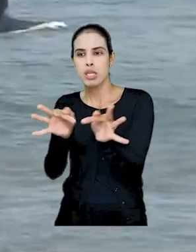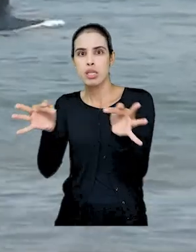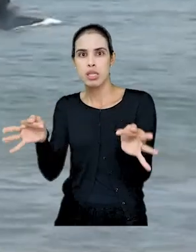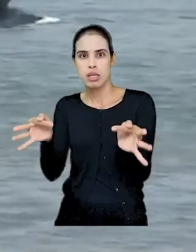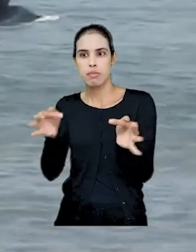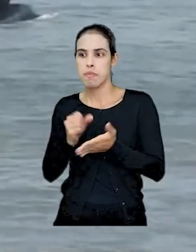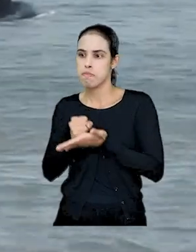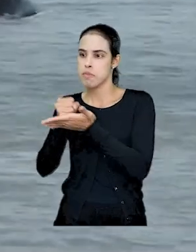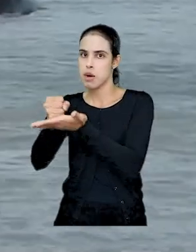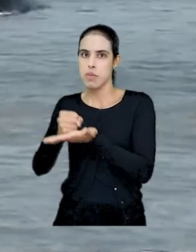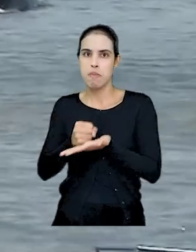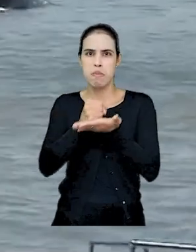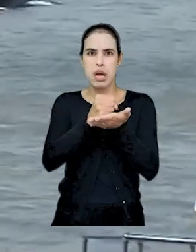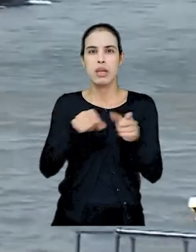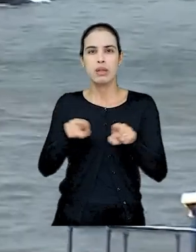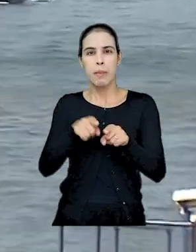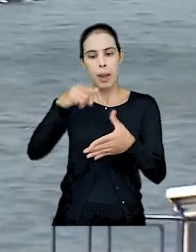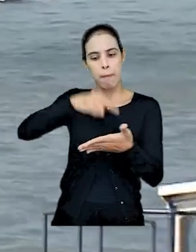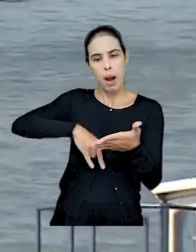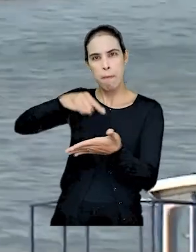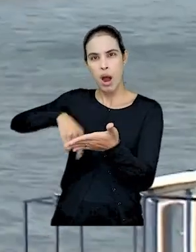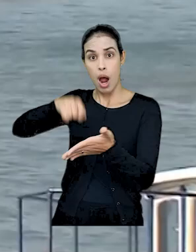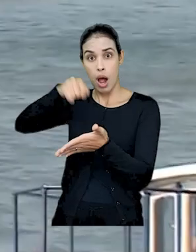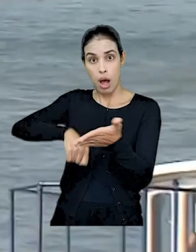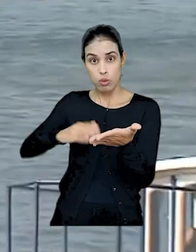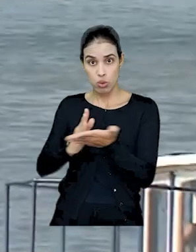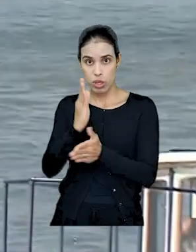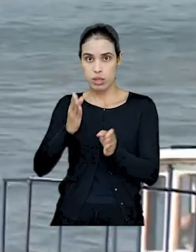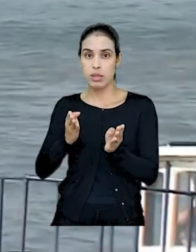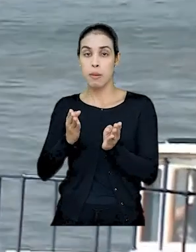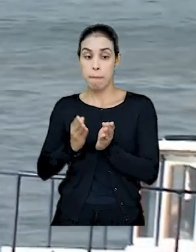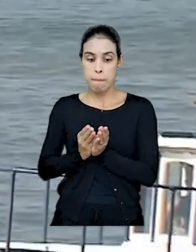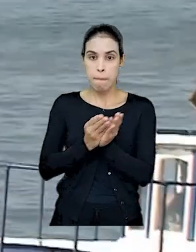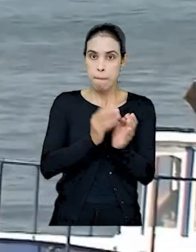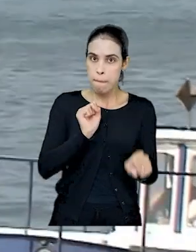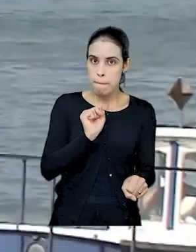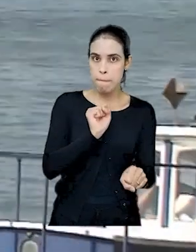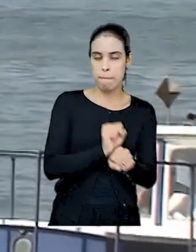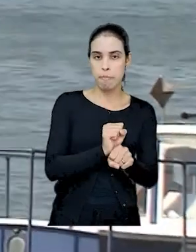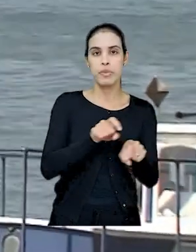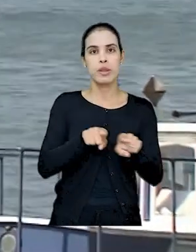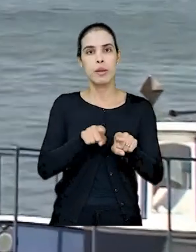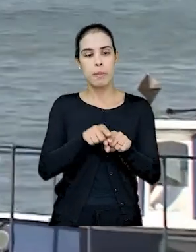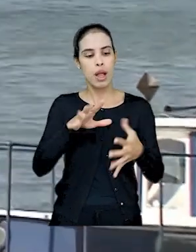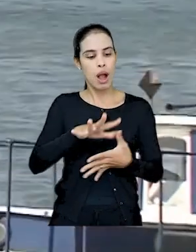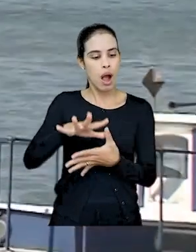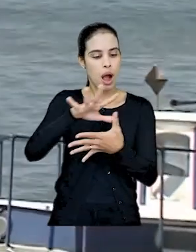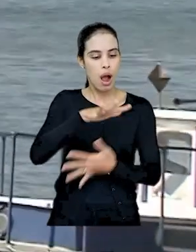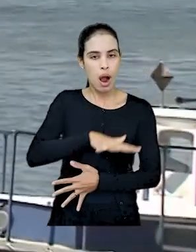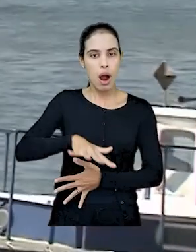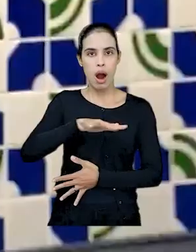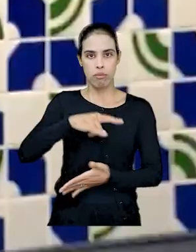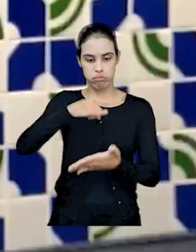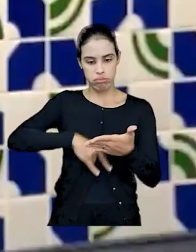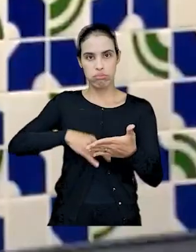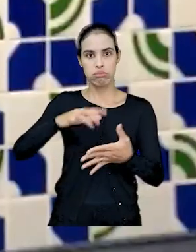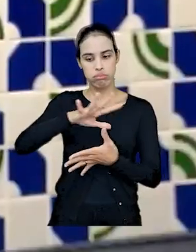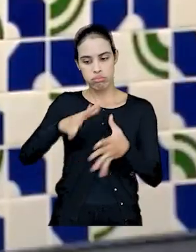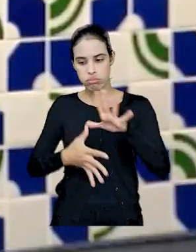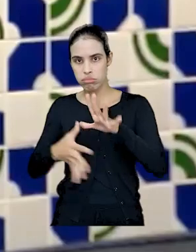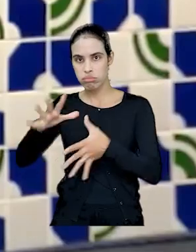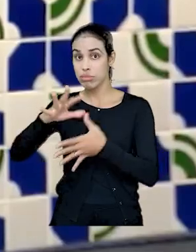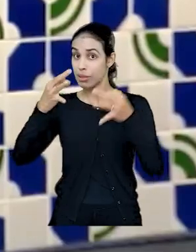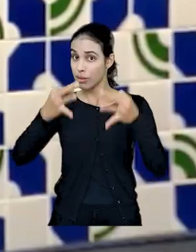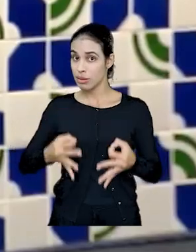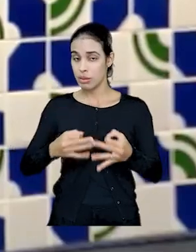mais ágil o processo de autorização de terminais de uso privado arrendamentos e concessões nos portos do país o Nav simples